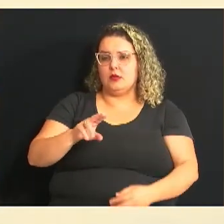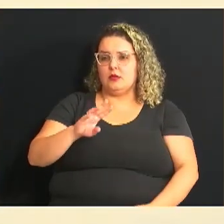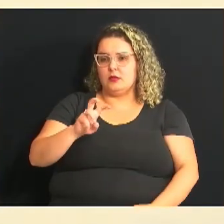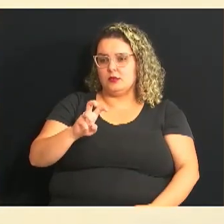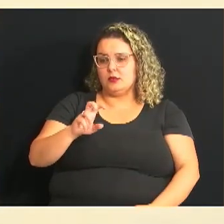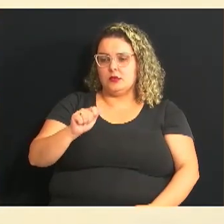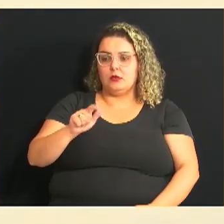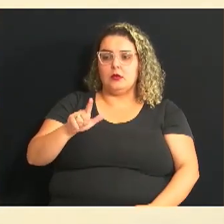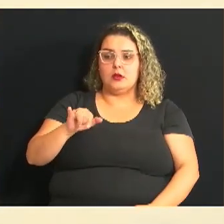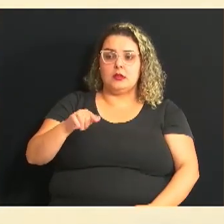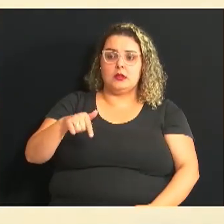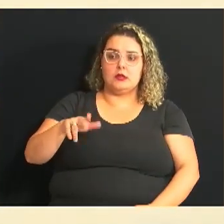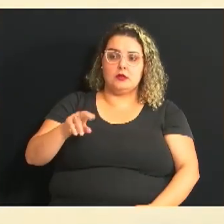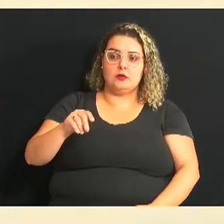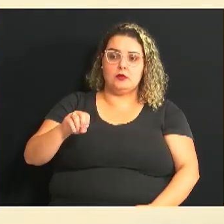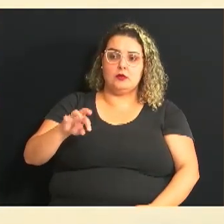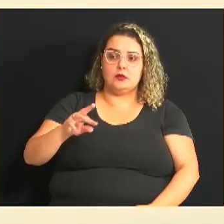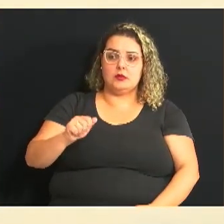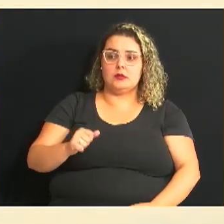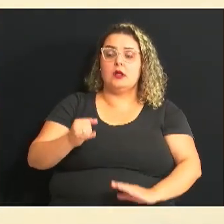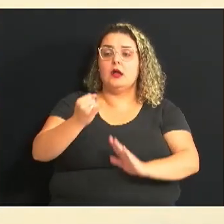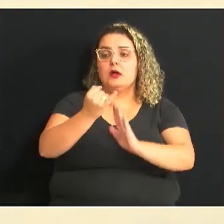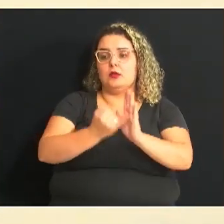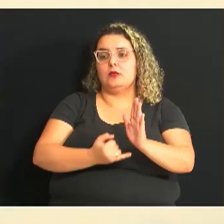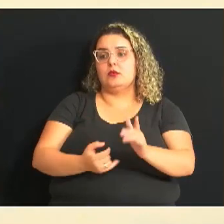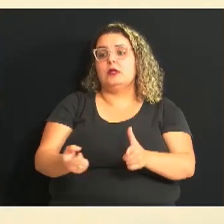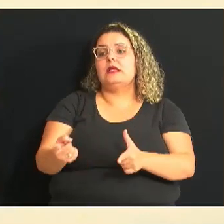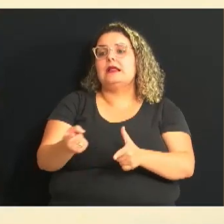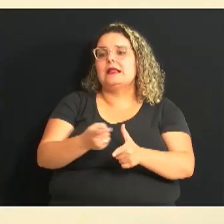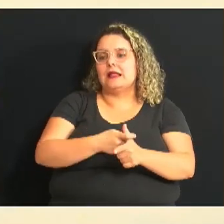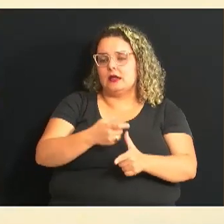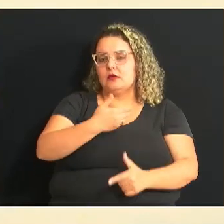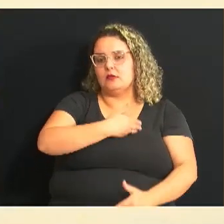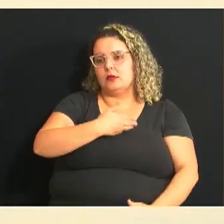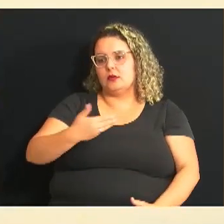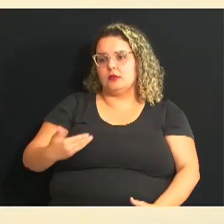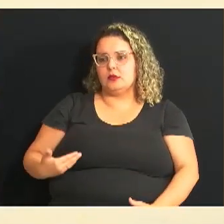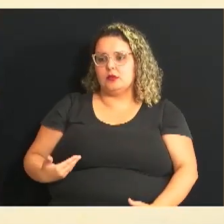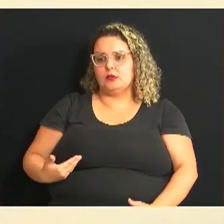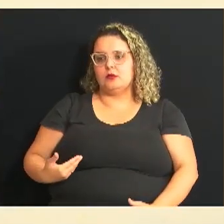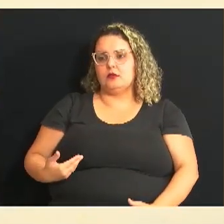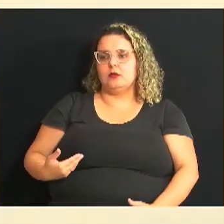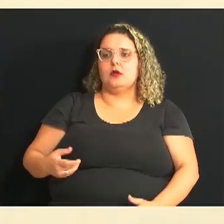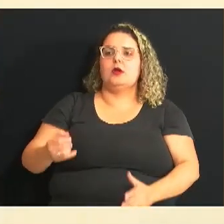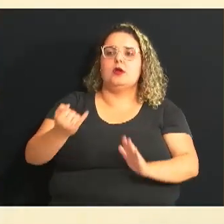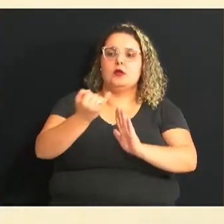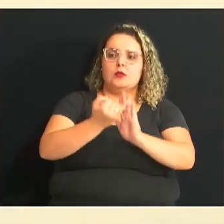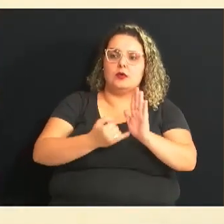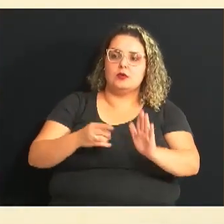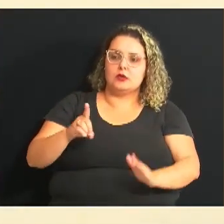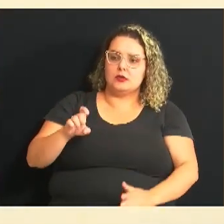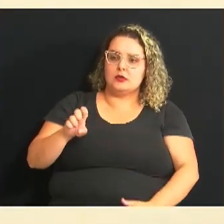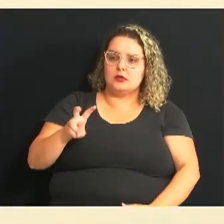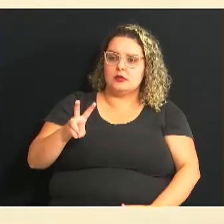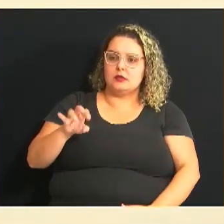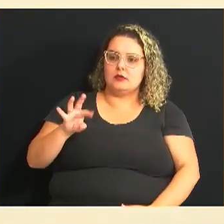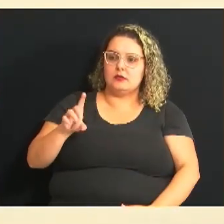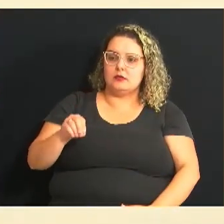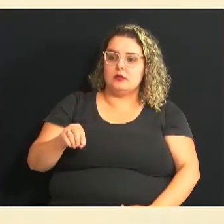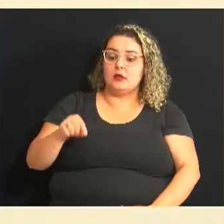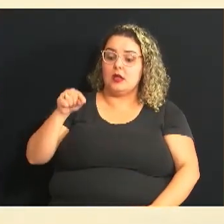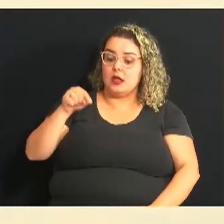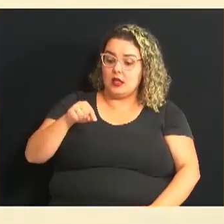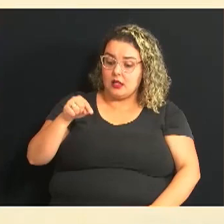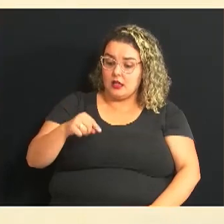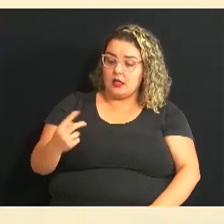e você chega no valor do imposto que você deve para o governo, então, que chama imposto devido. Tá. É em cima desse valor